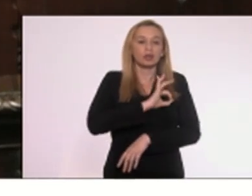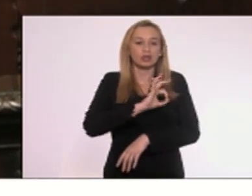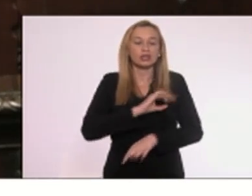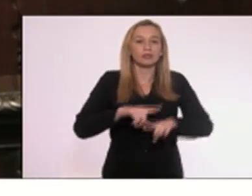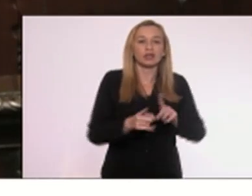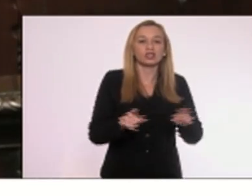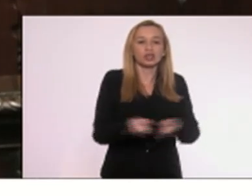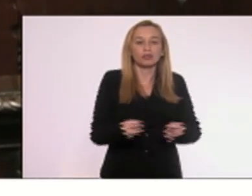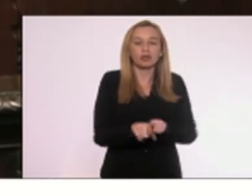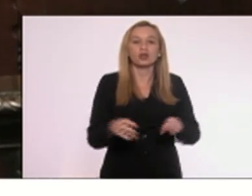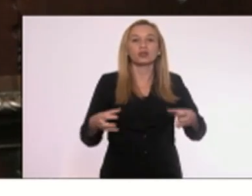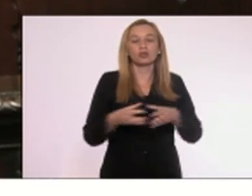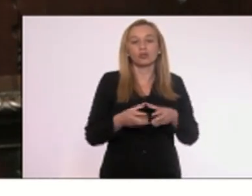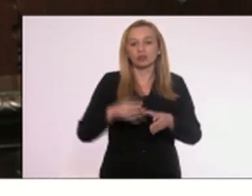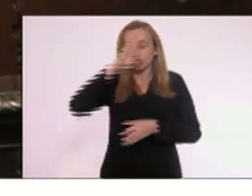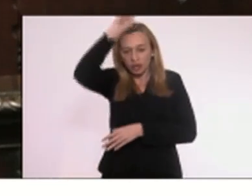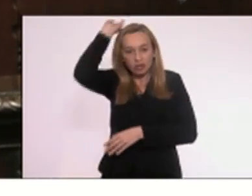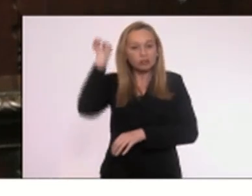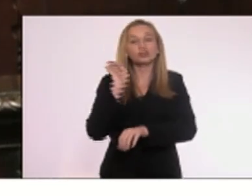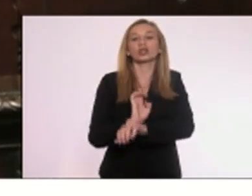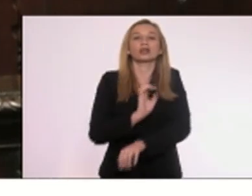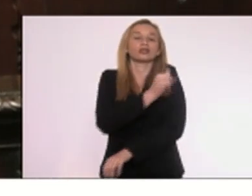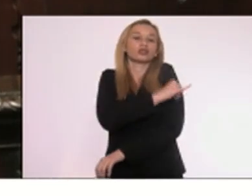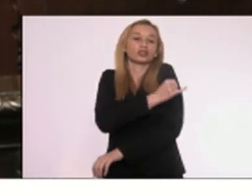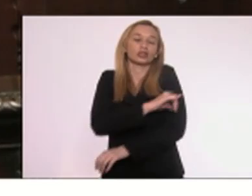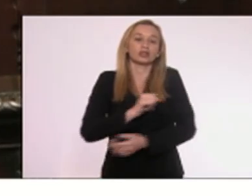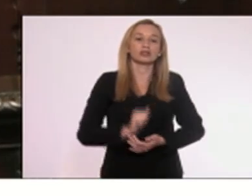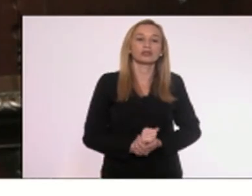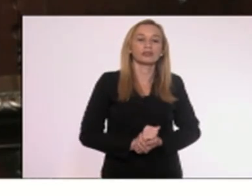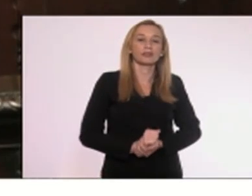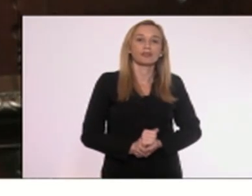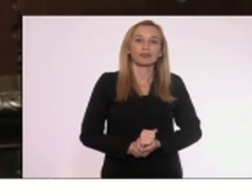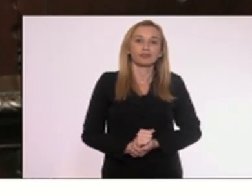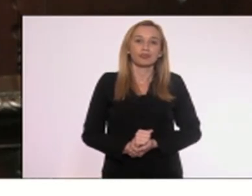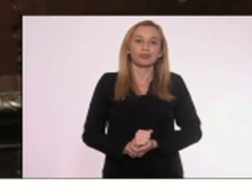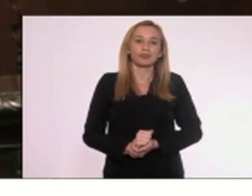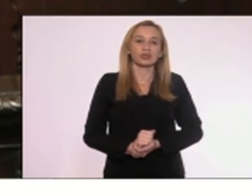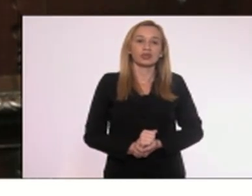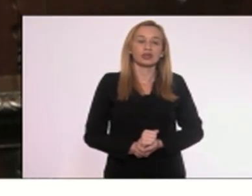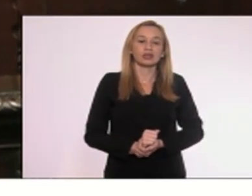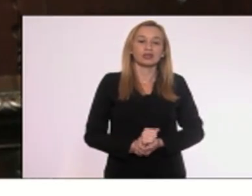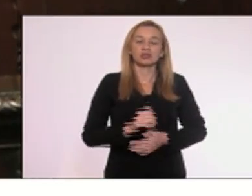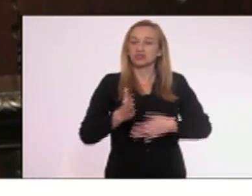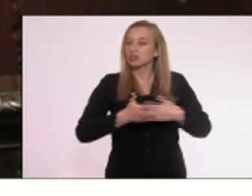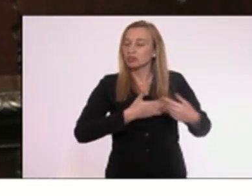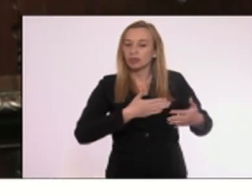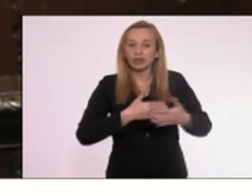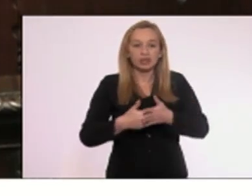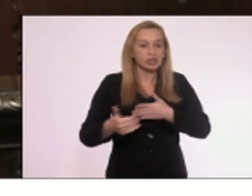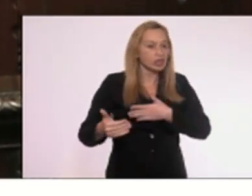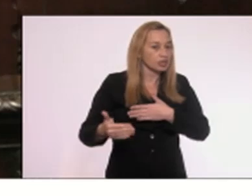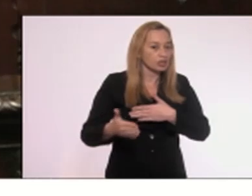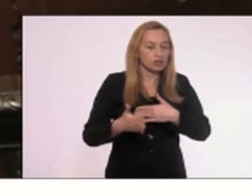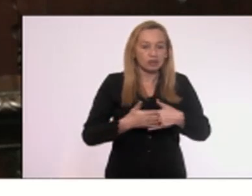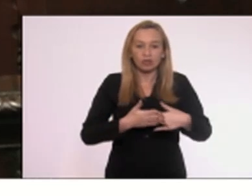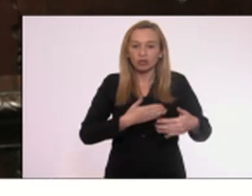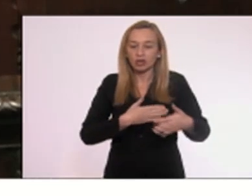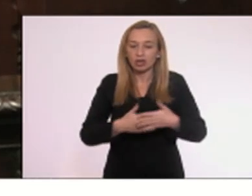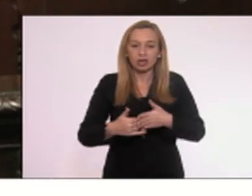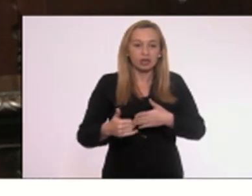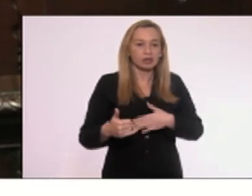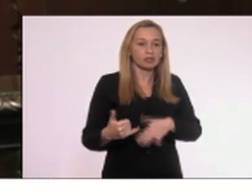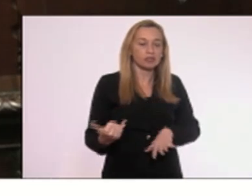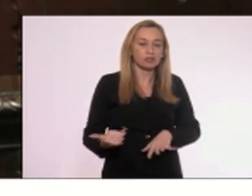o Corpo de Bombeiros Militar do Estado do Rio de Janeiro. Me coloco aqui, independente de qualquer questão, incondicionalmente em